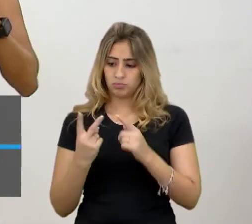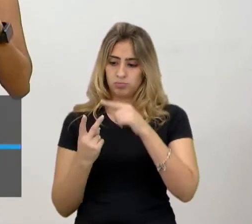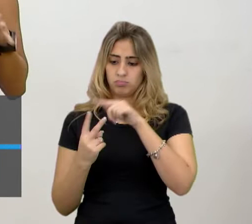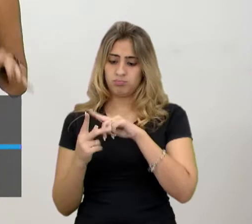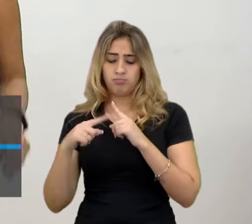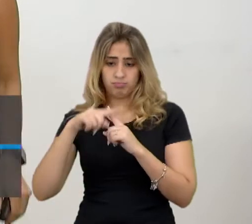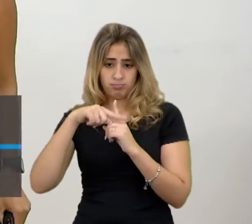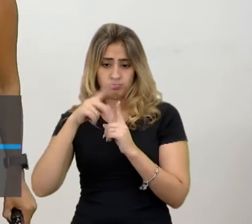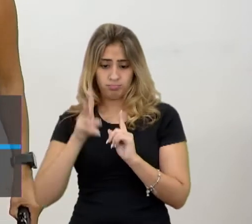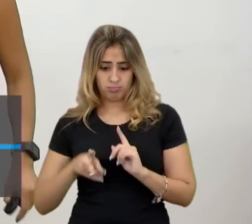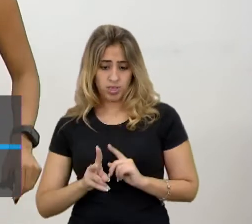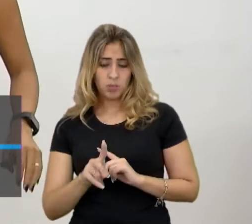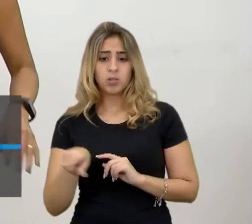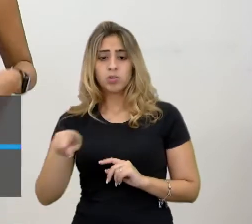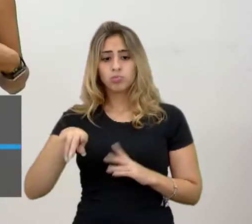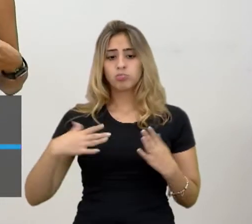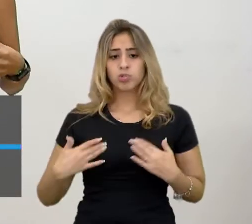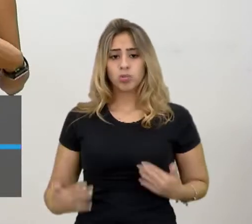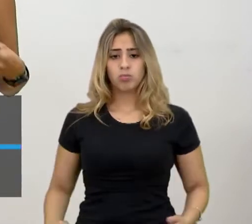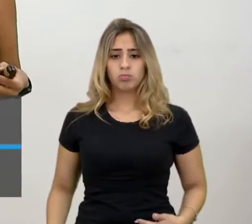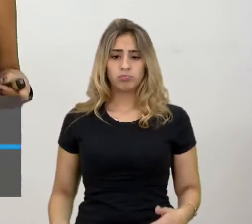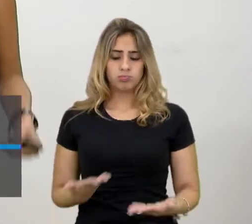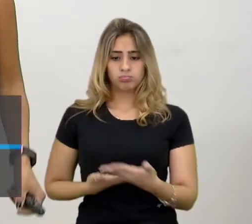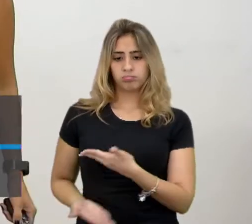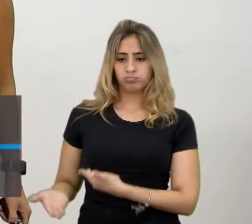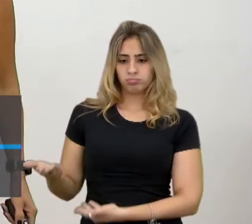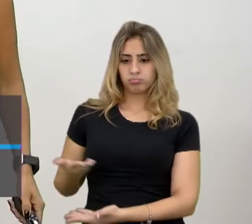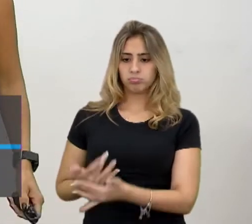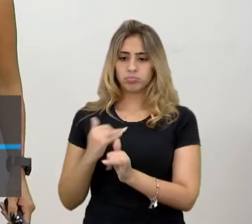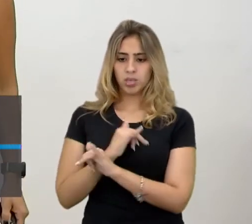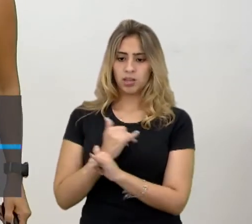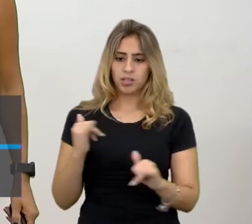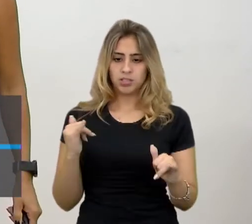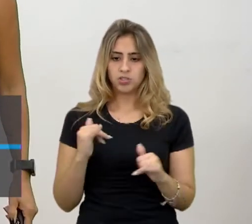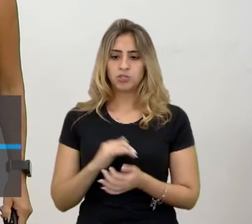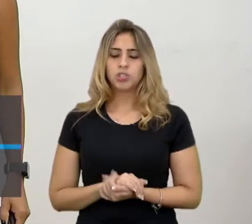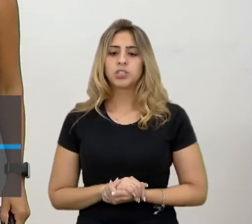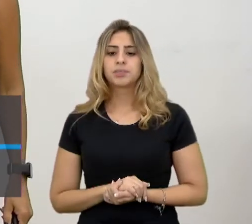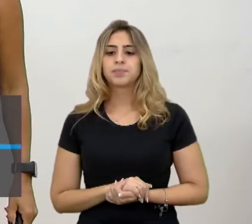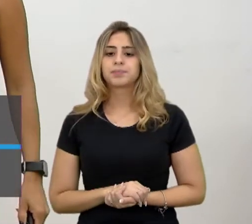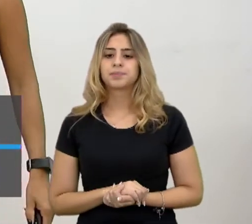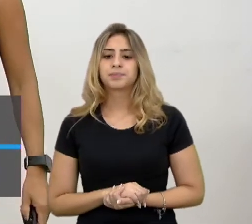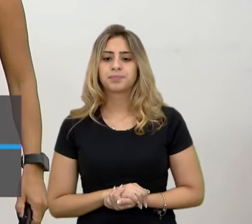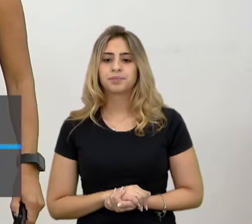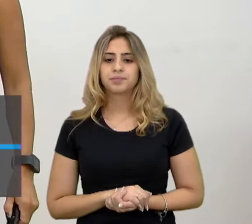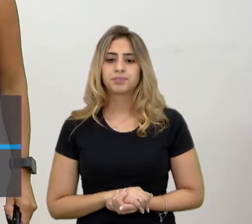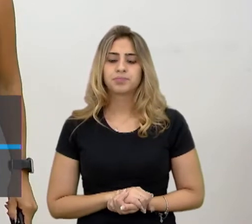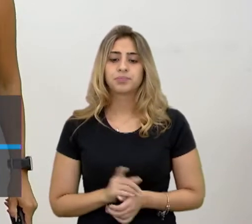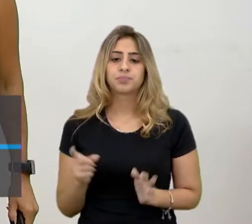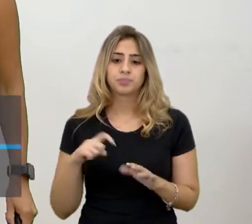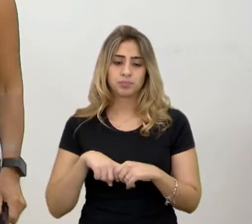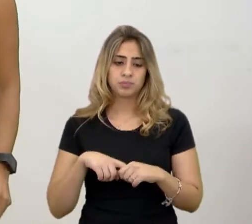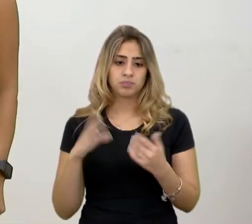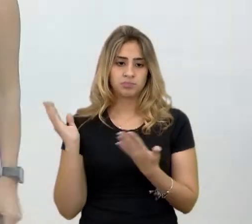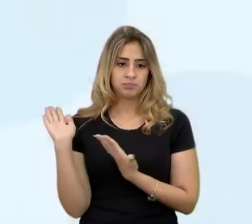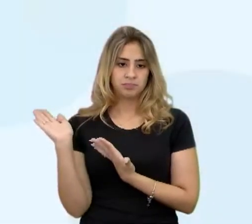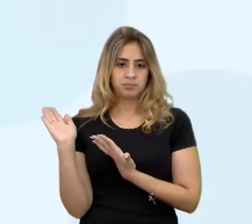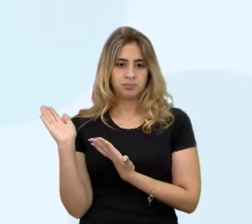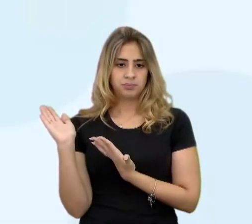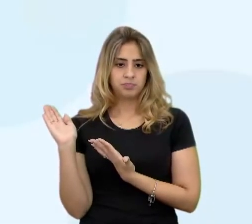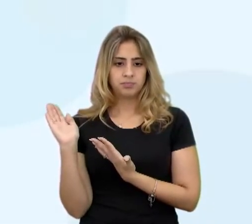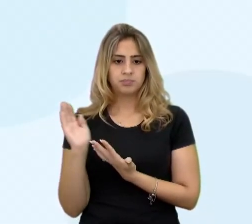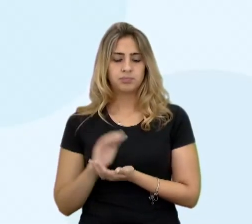temperatura, esses dois corpos aí param de trocar energia, param de trocar calor. Voltando para nossa telinha, ó, tá